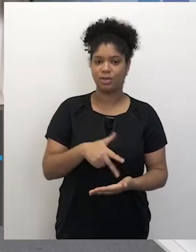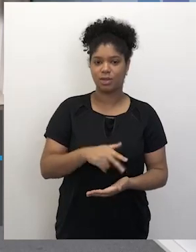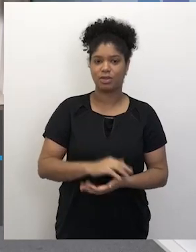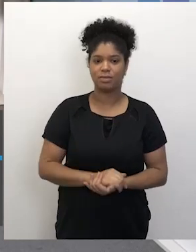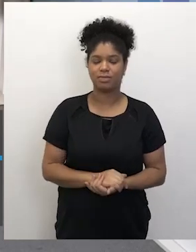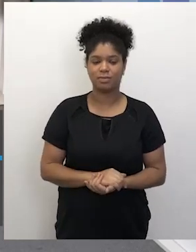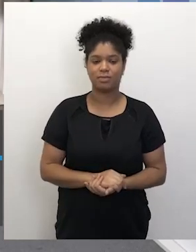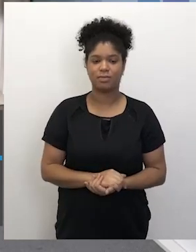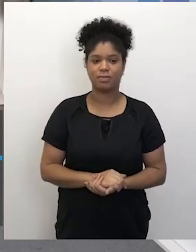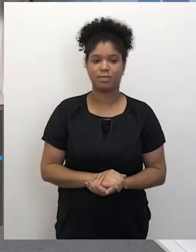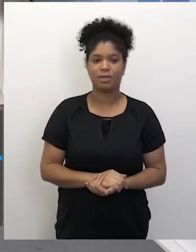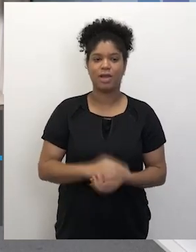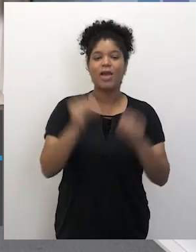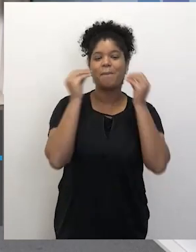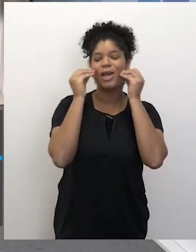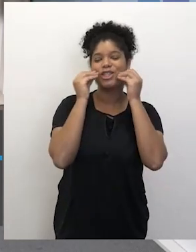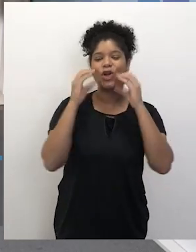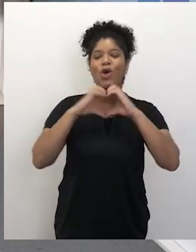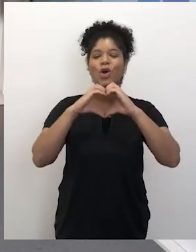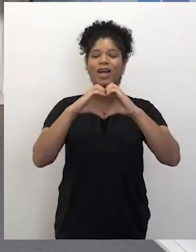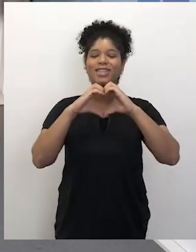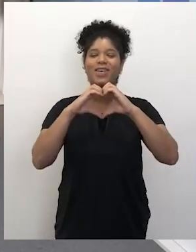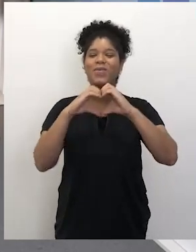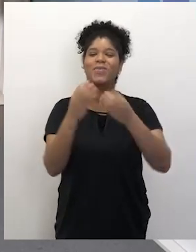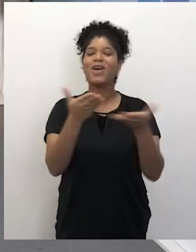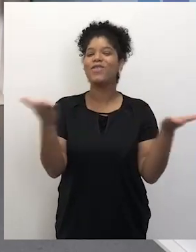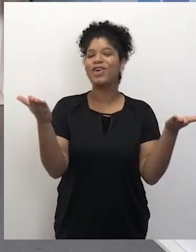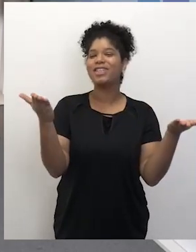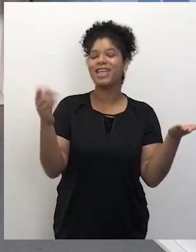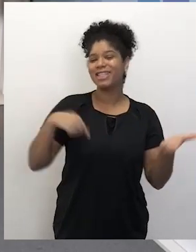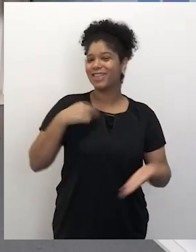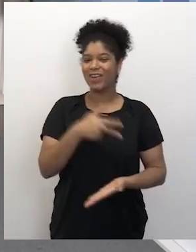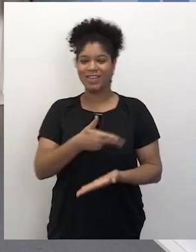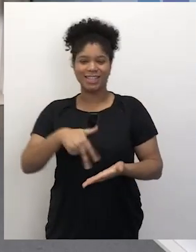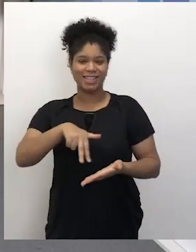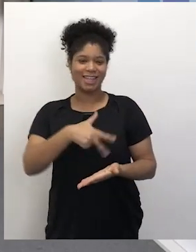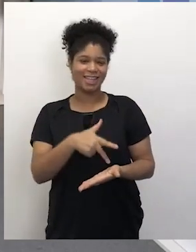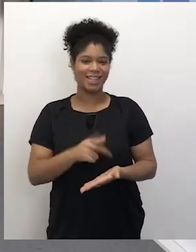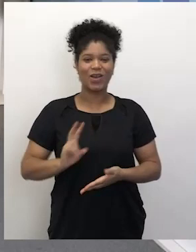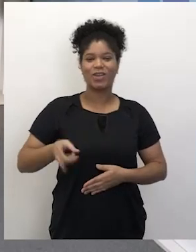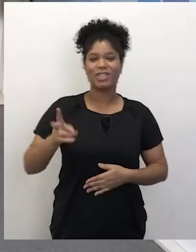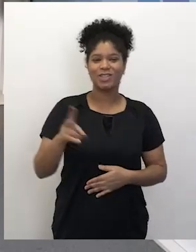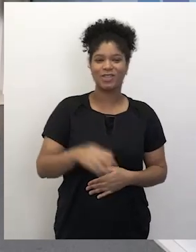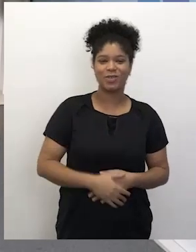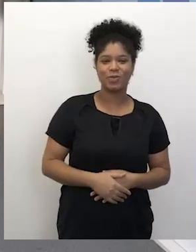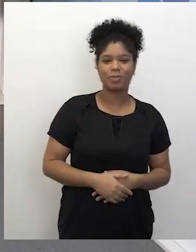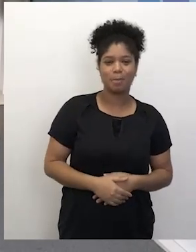Vamos. Beijo de coração pra vocês. A gente vai de dança.